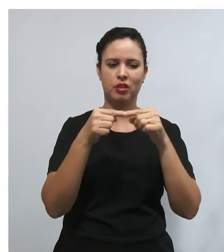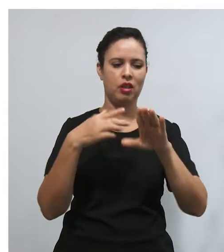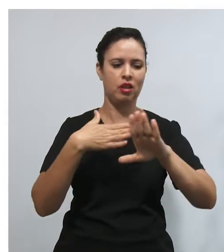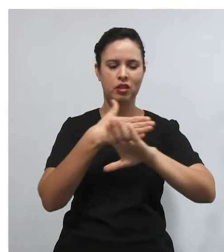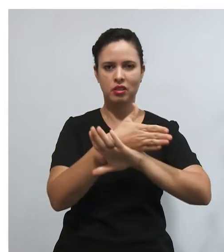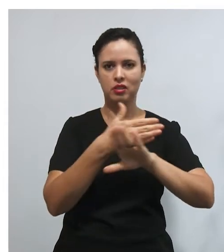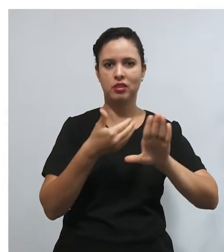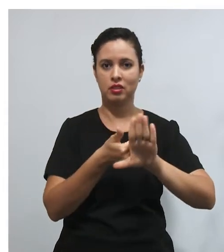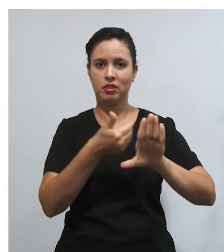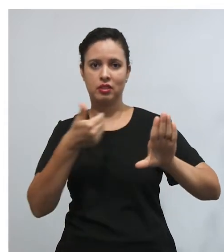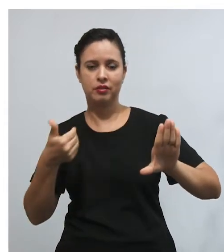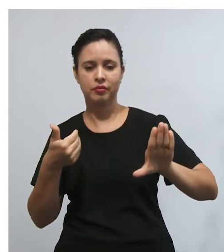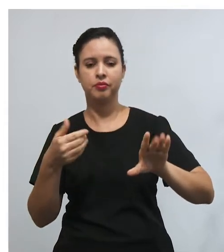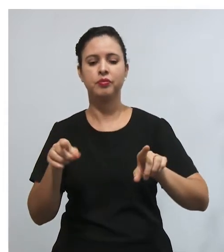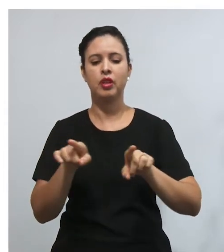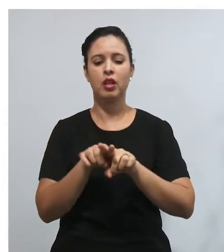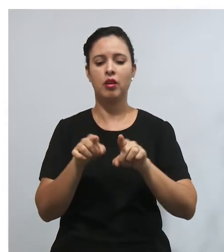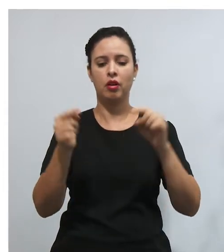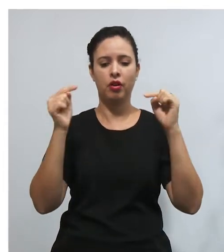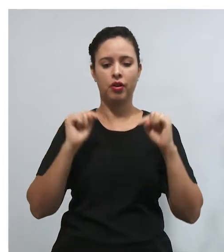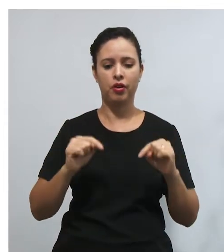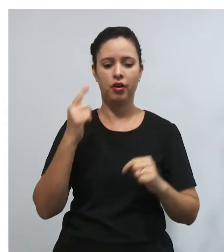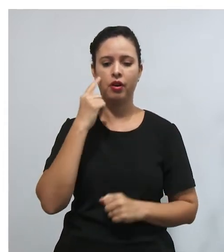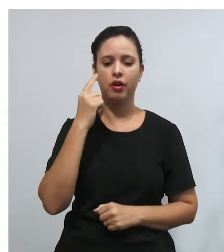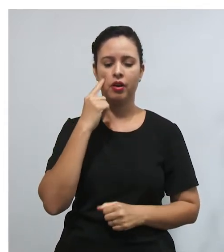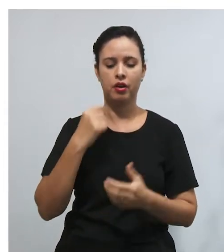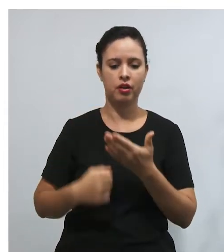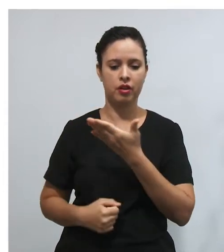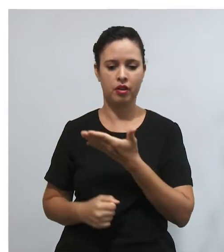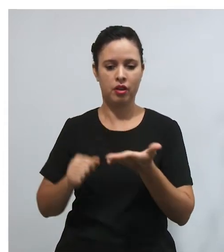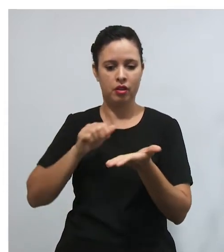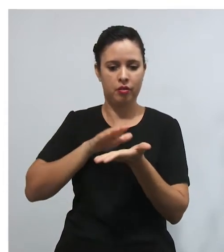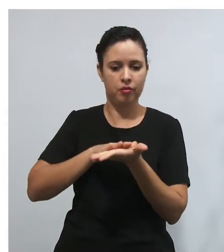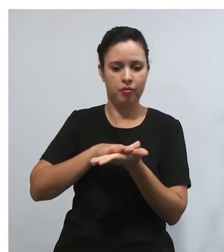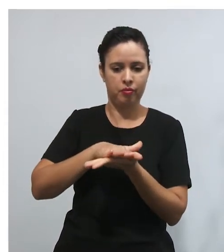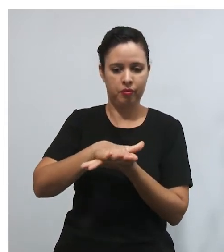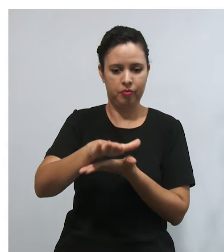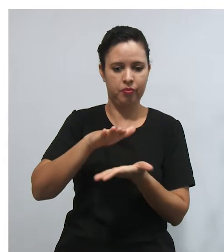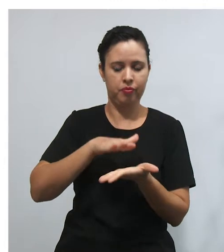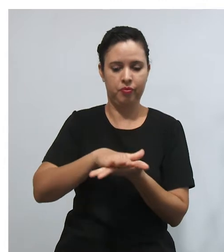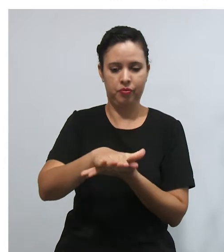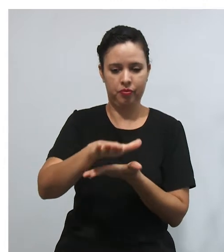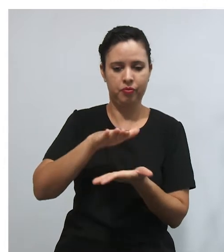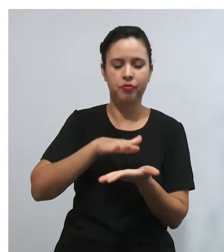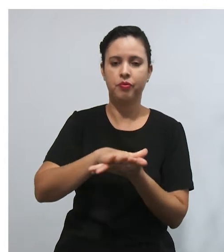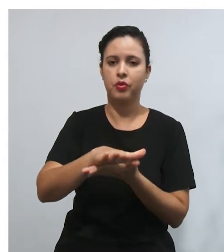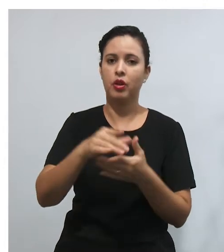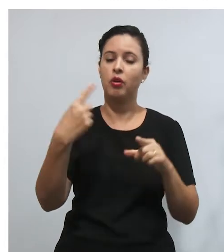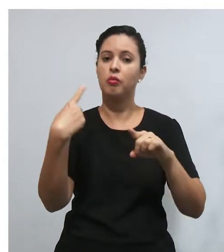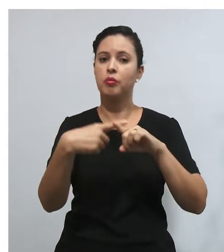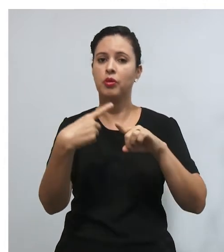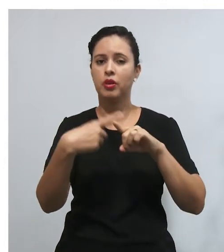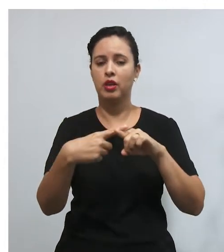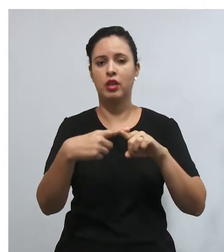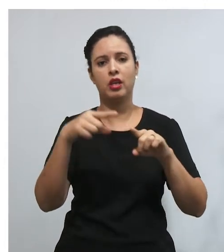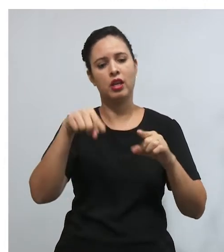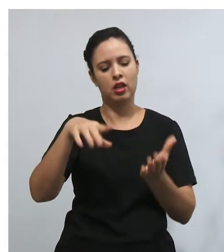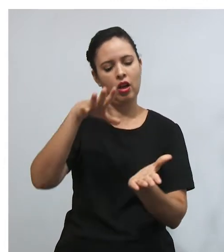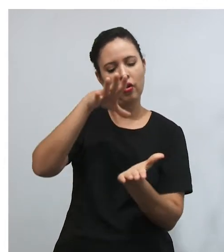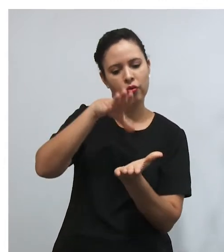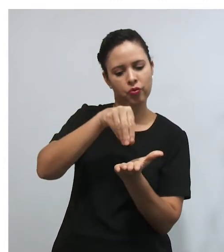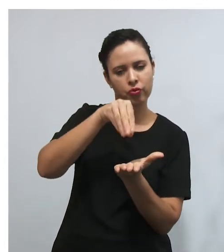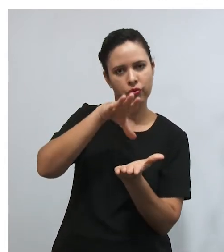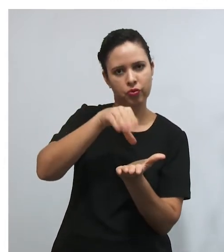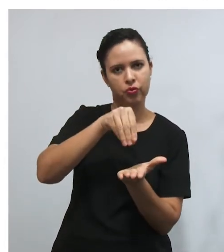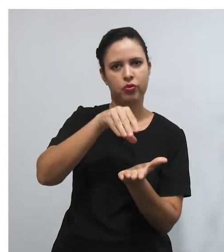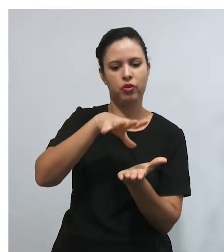e saída. E a impressora, quando ela é uma impressora multifuncional, quer dizer que ela também imprime,